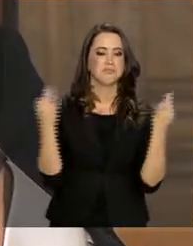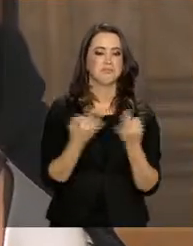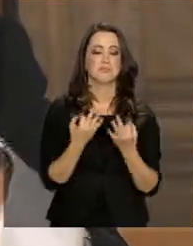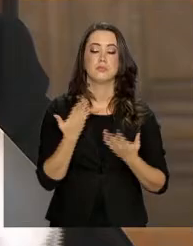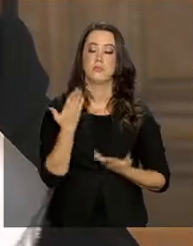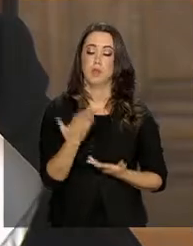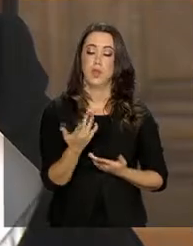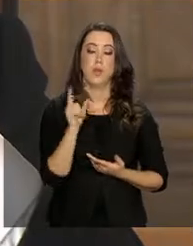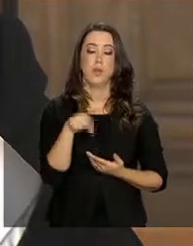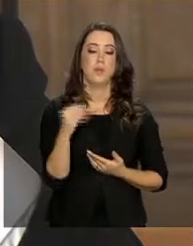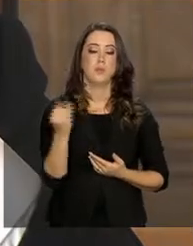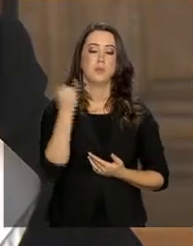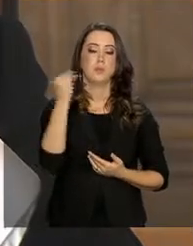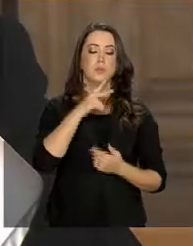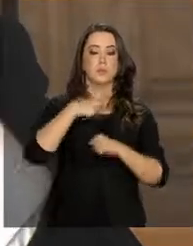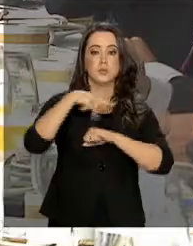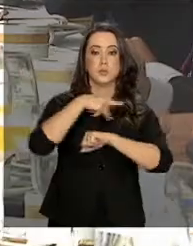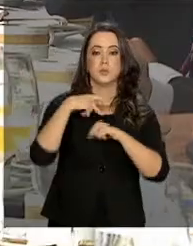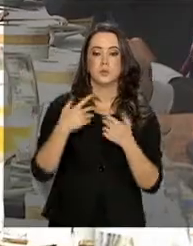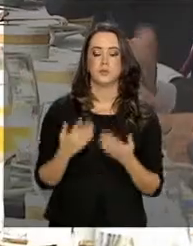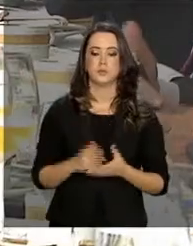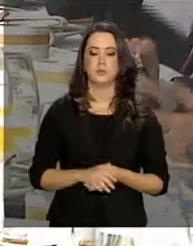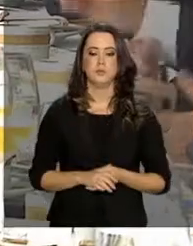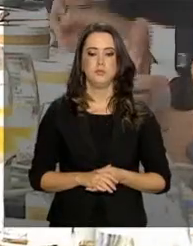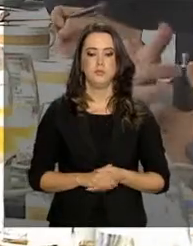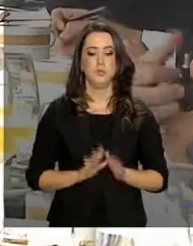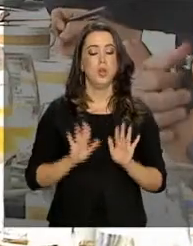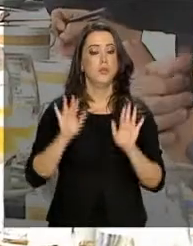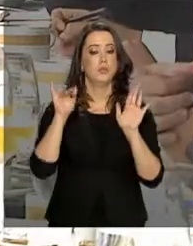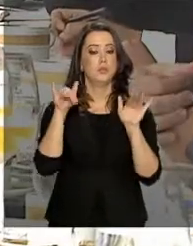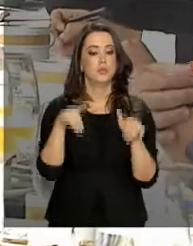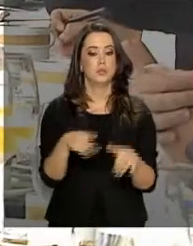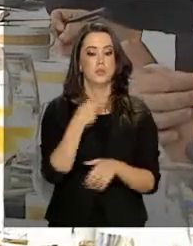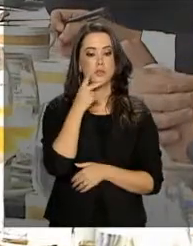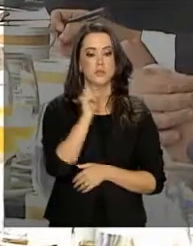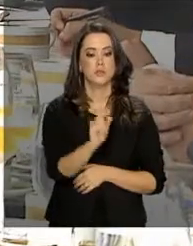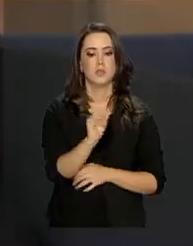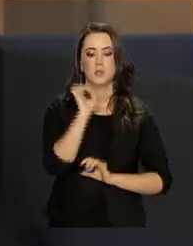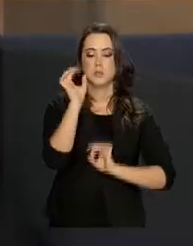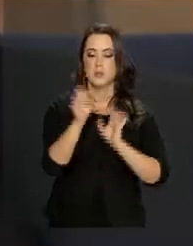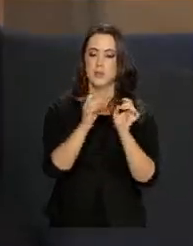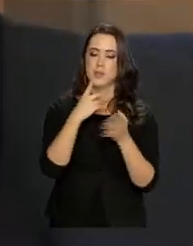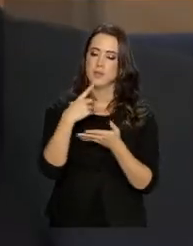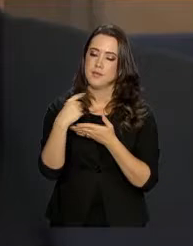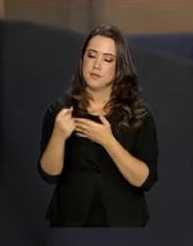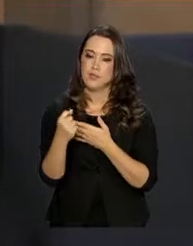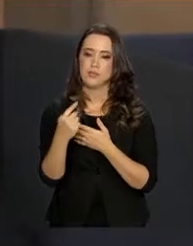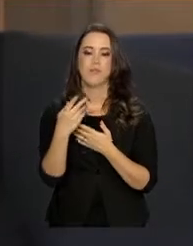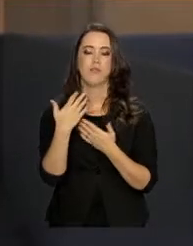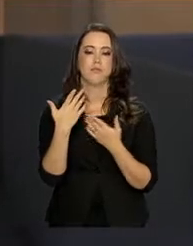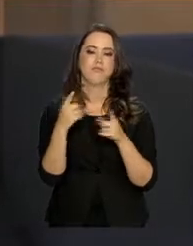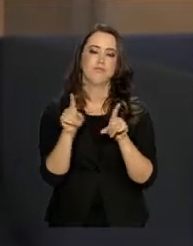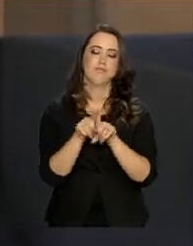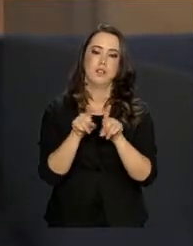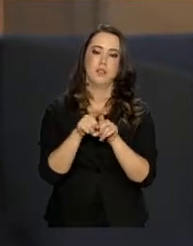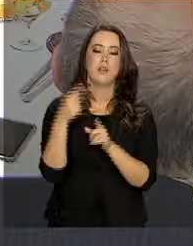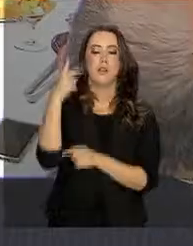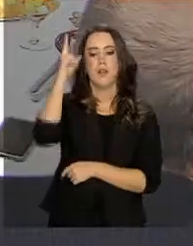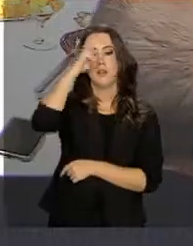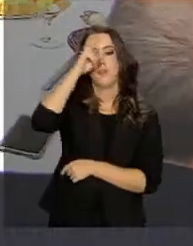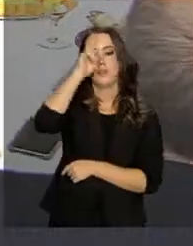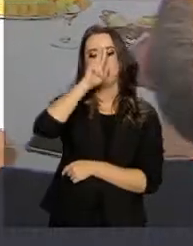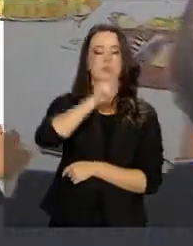extraordinária, o que é importante para o país. Por fim, Michel Temer fez uma espécie de despedida. Falou que deve ser lembrado